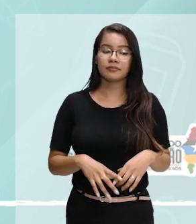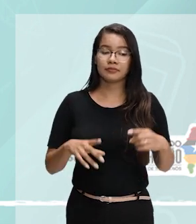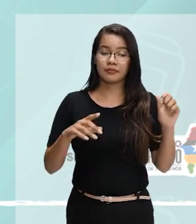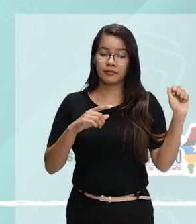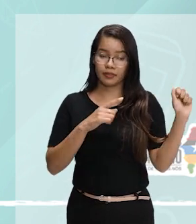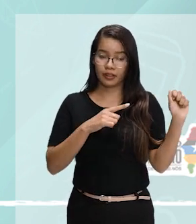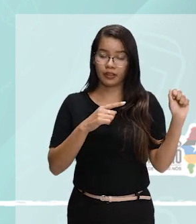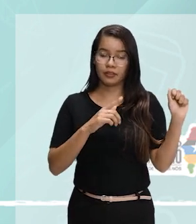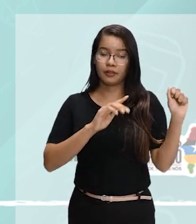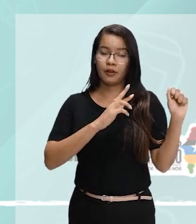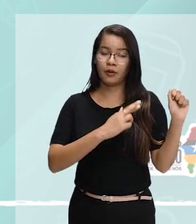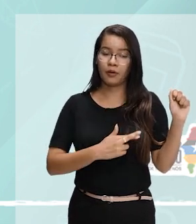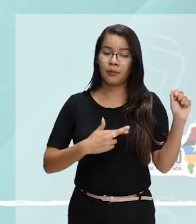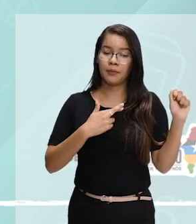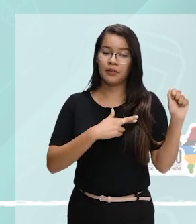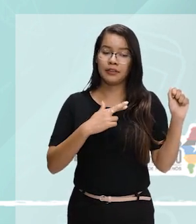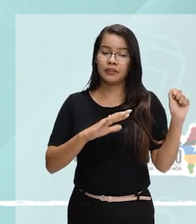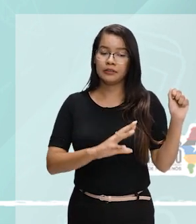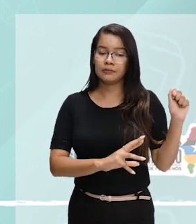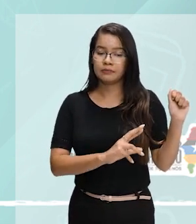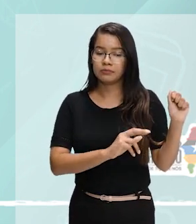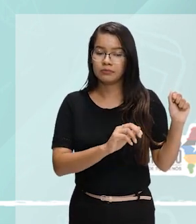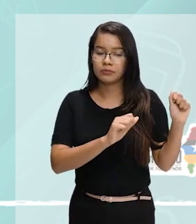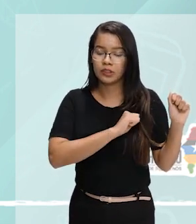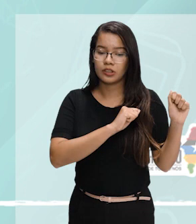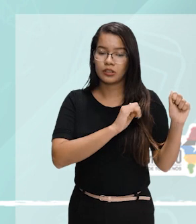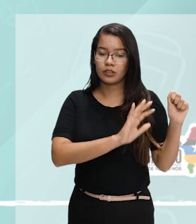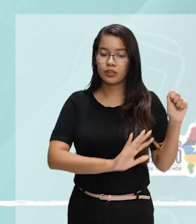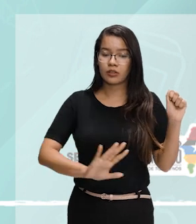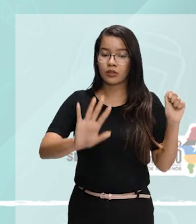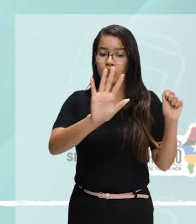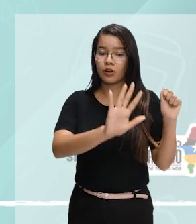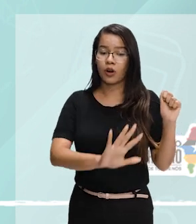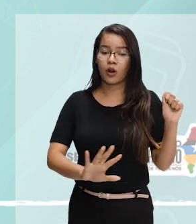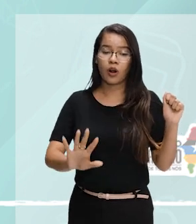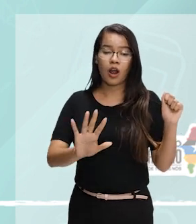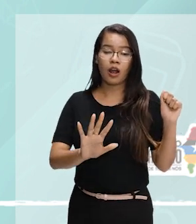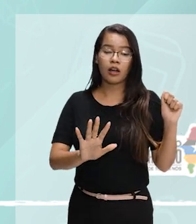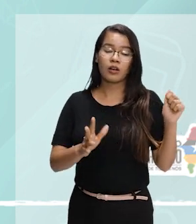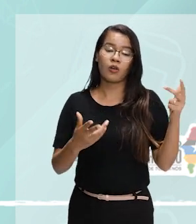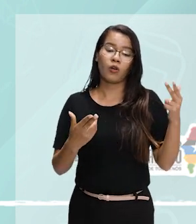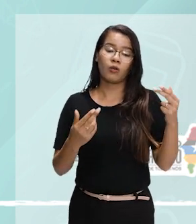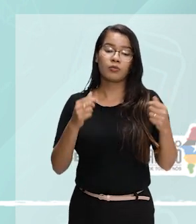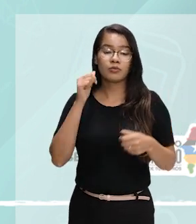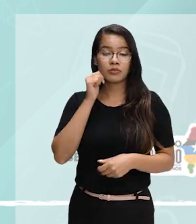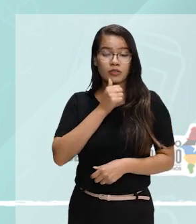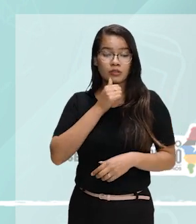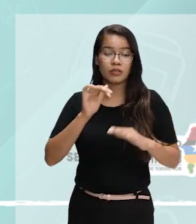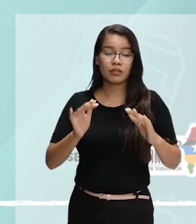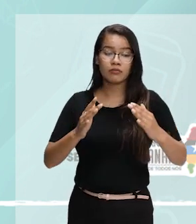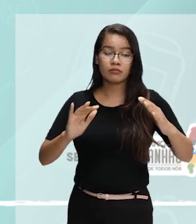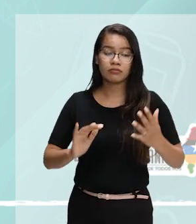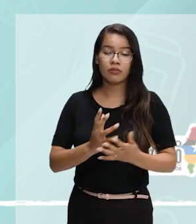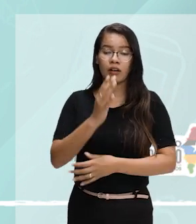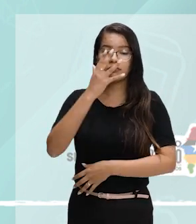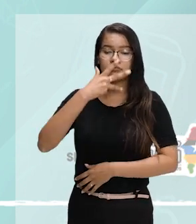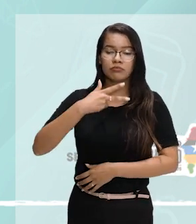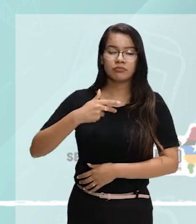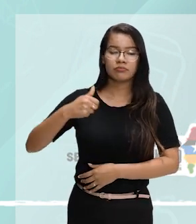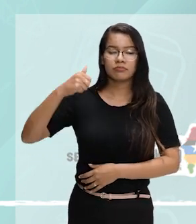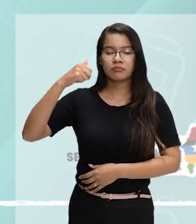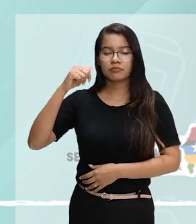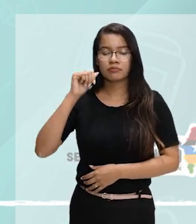românticos regionalistas, como Senhora, exaltam a beleza natural feminina? Os romances realistas